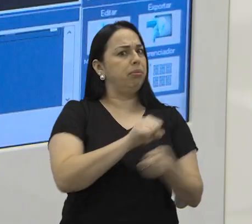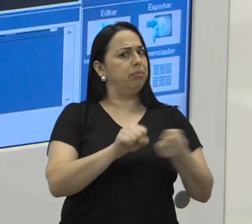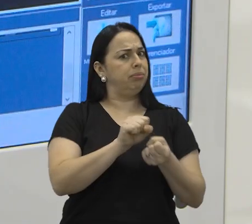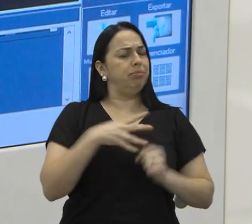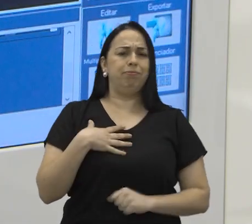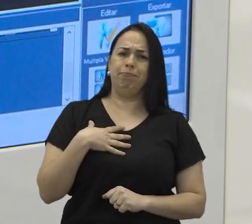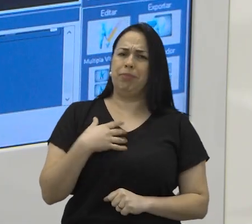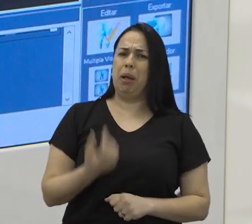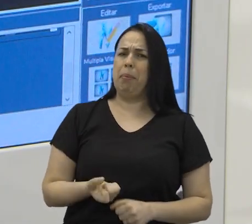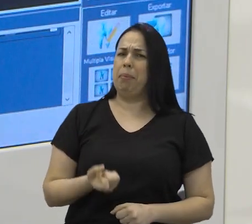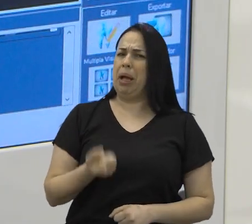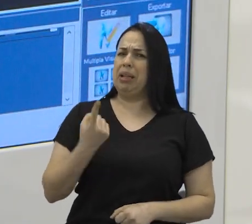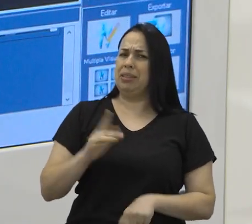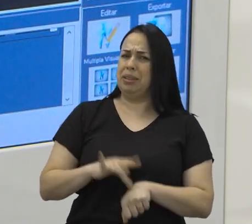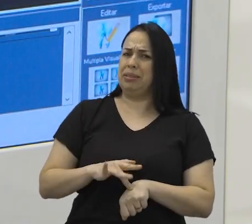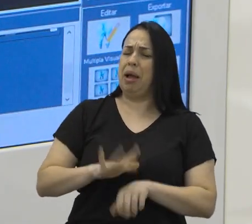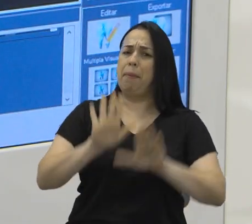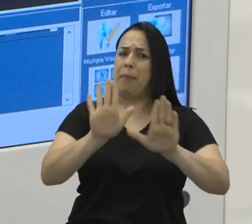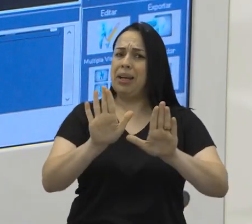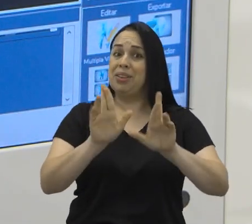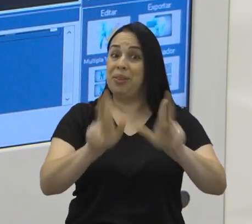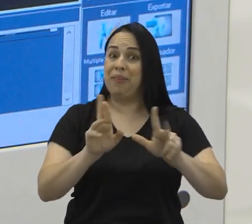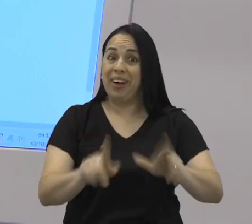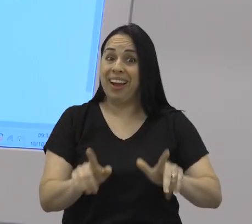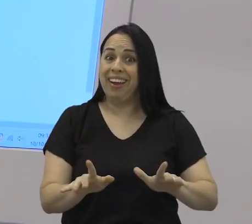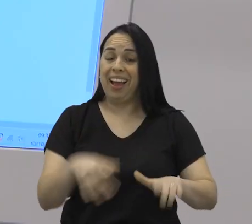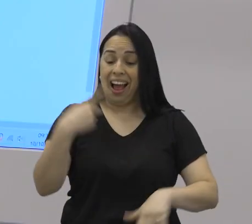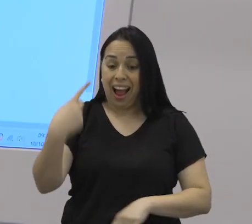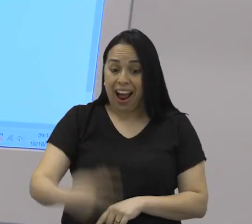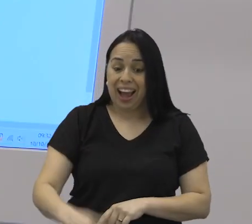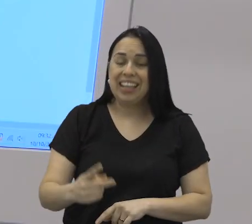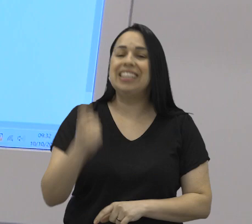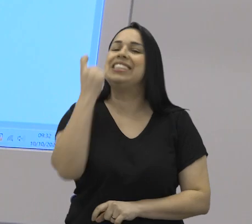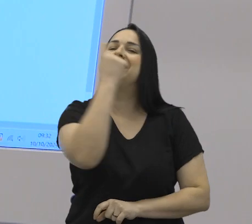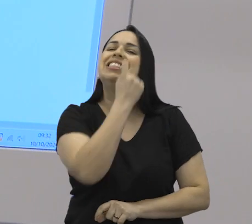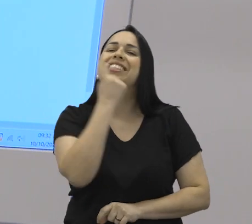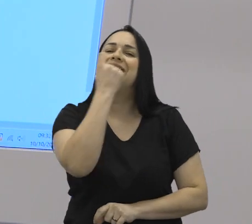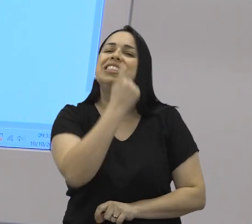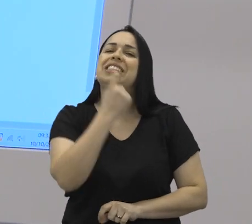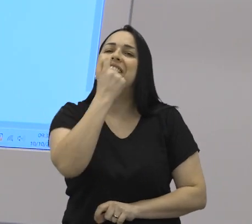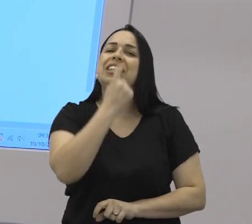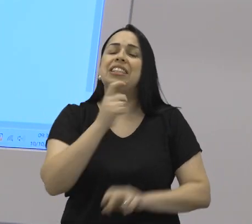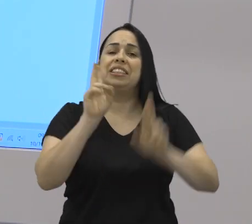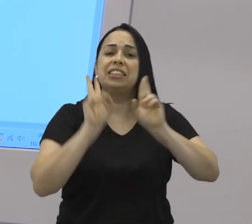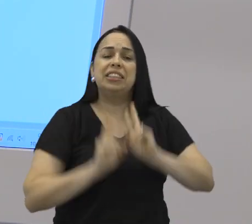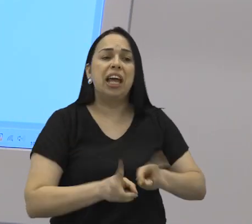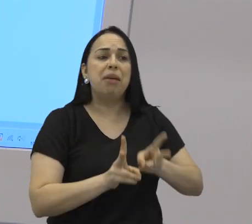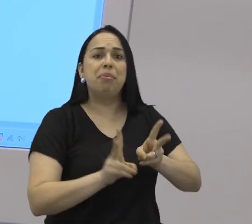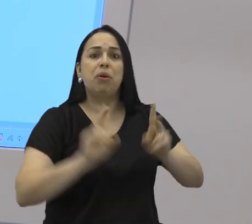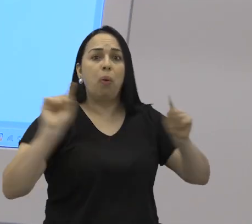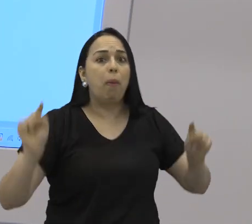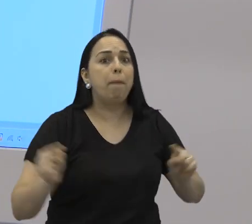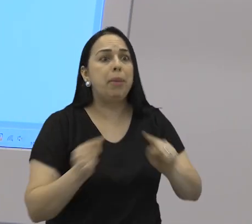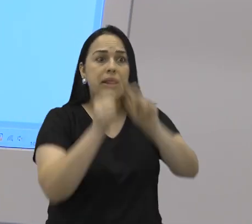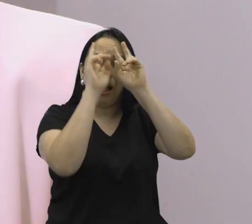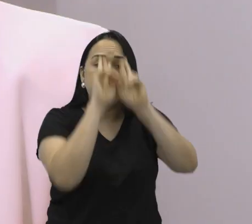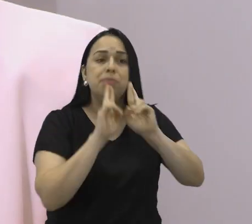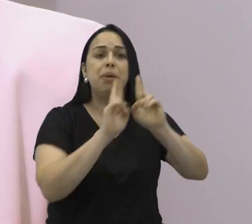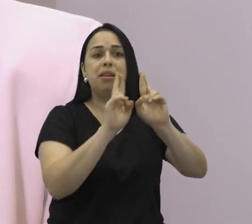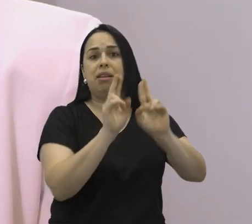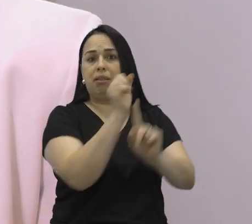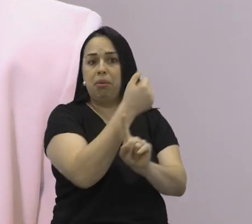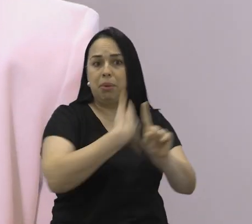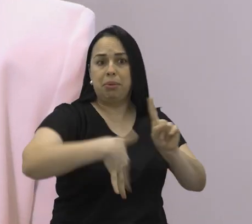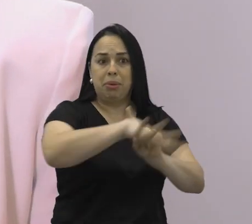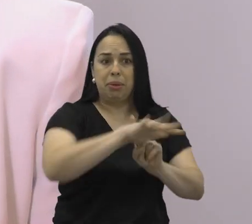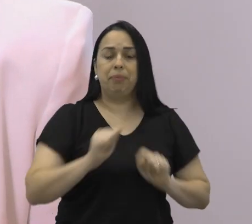sustentáveis. Parece algo distante, mas não é. Aqui, os procedimentos clínicos respeitam o meio ambiente. A gente